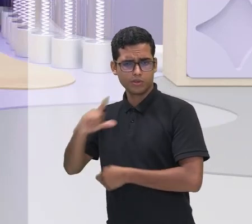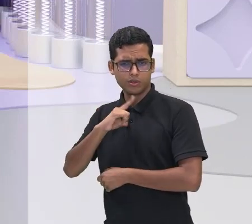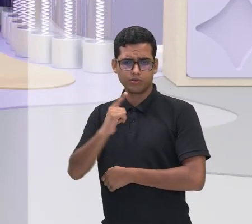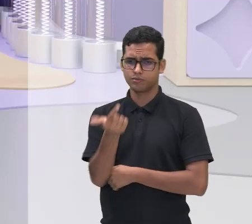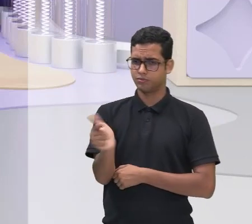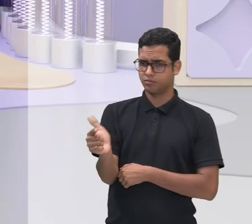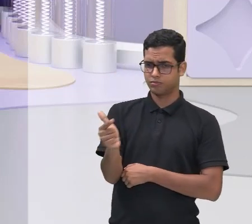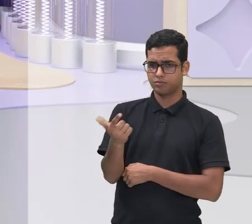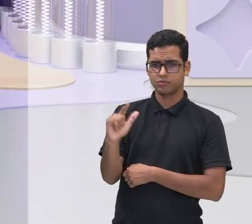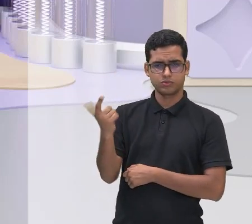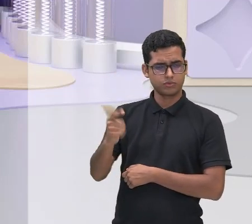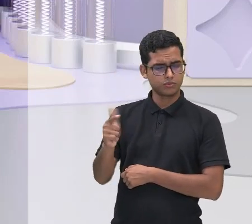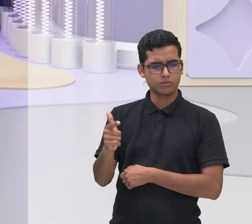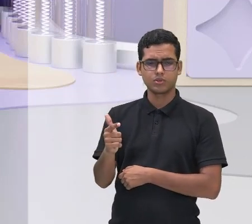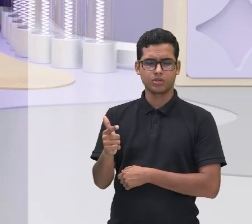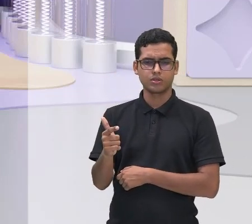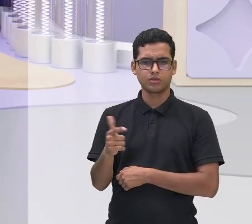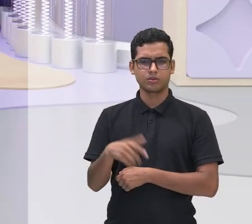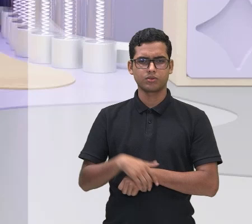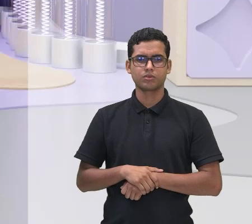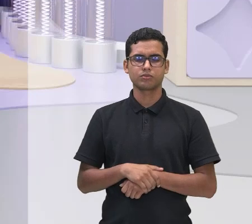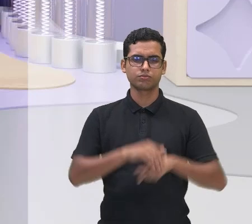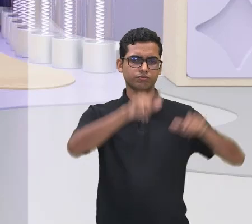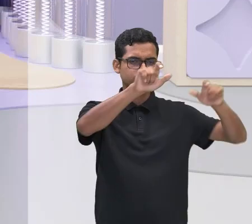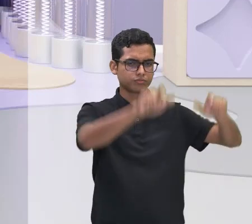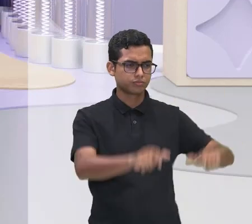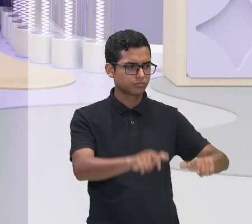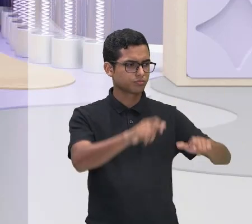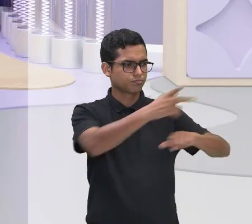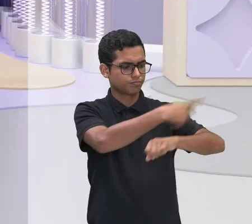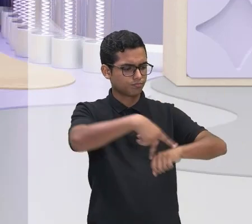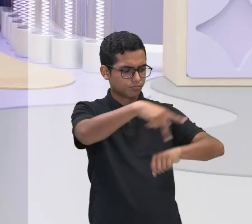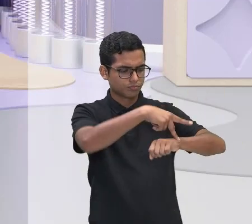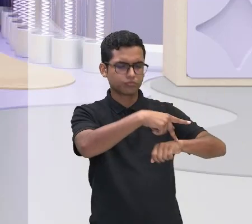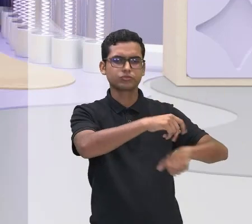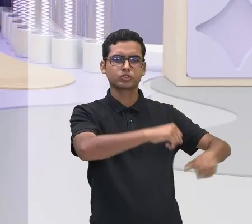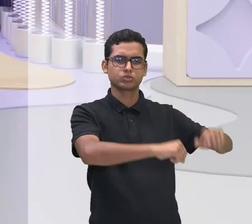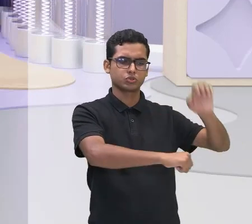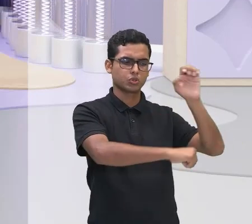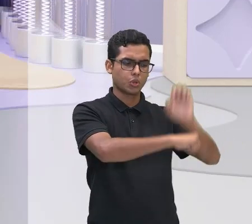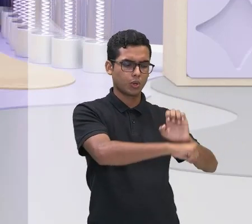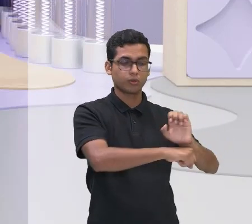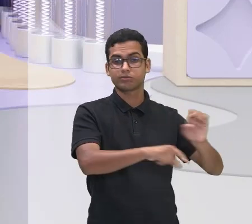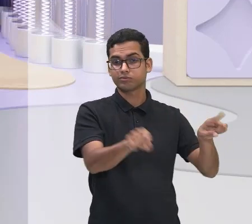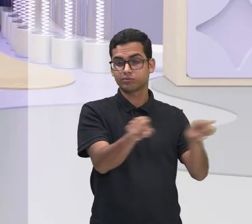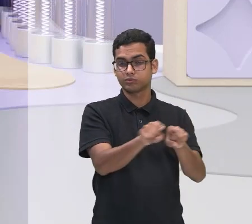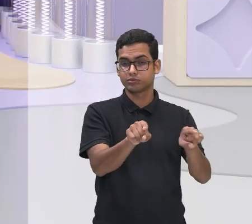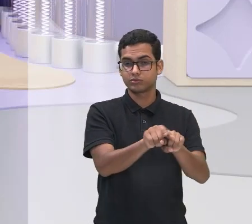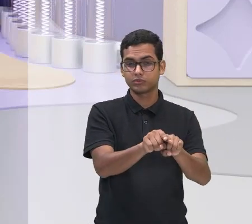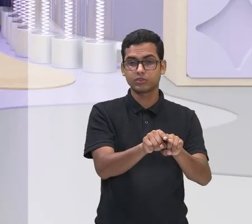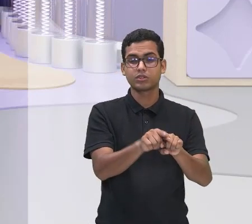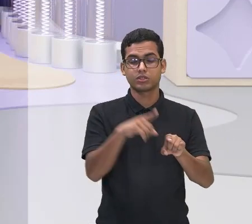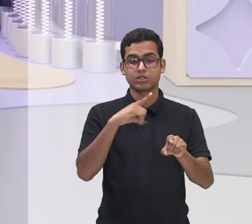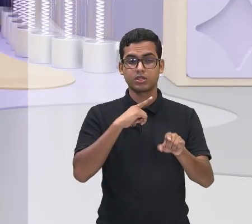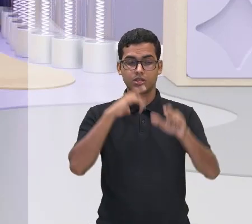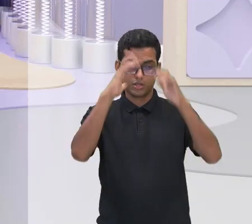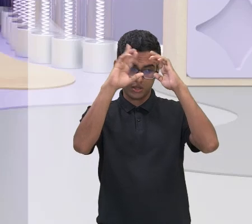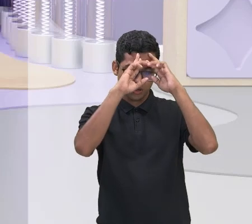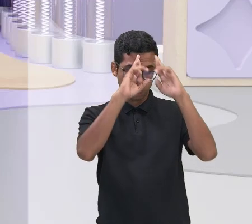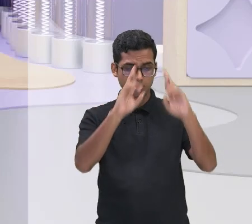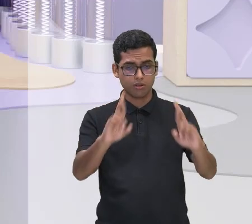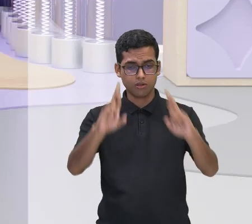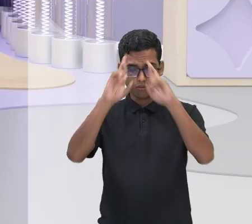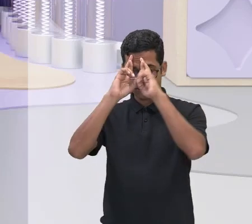Estado, essa nação, esse país, essa cidade, não tem nenhuma relação, mas ao mesmo tempo respeita